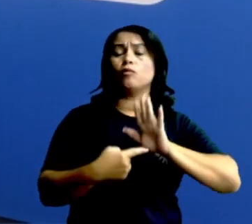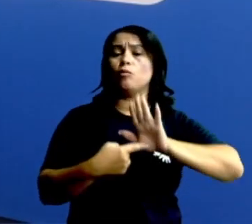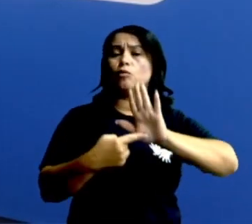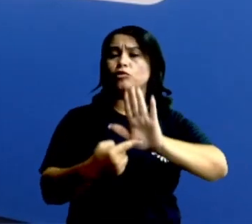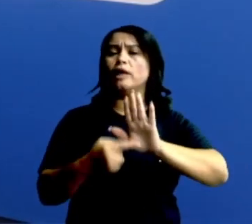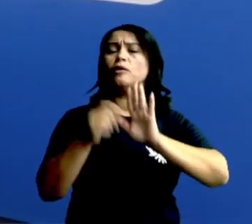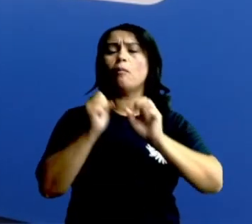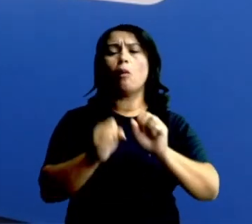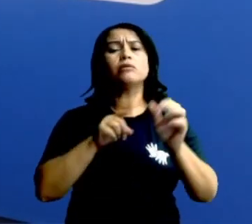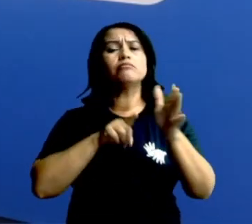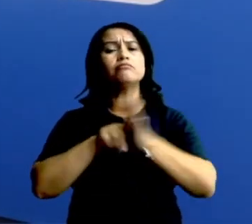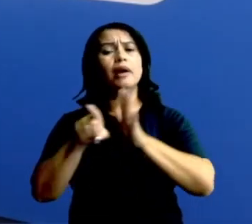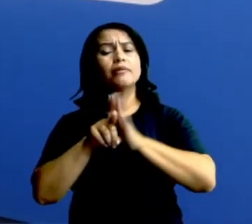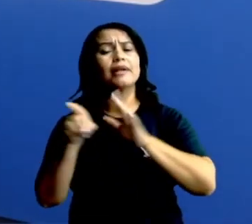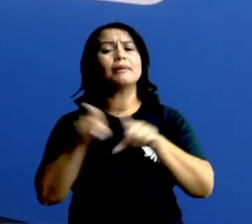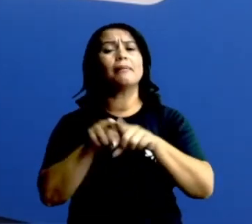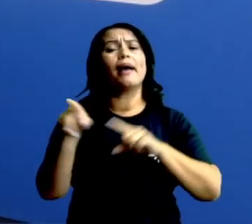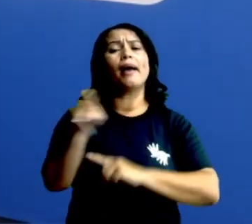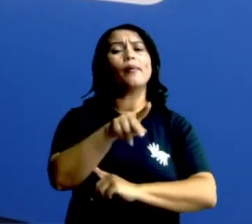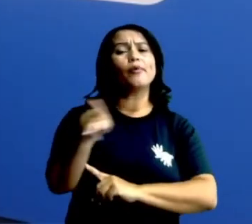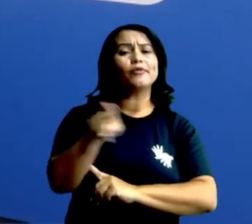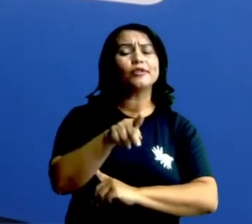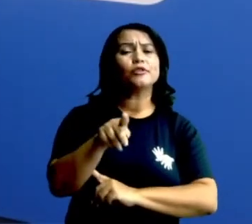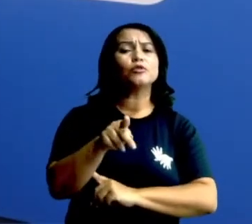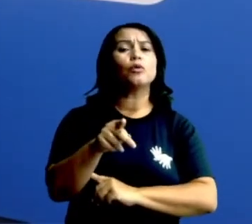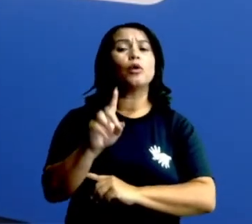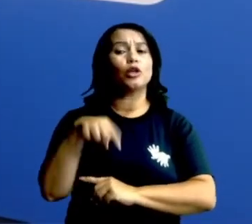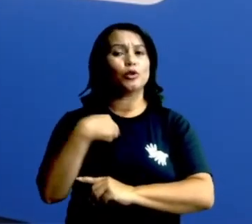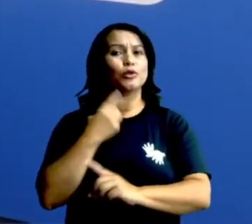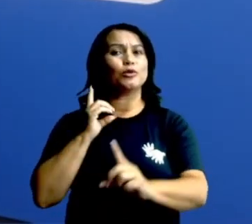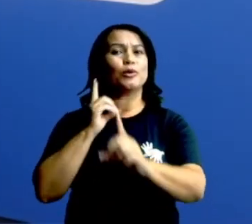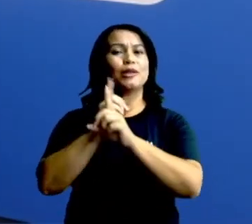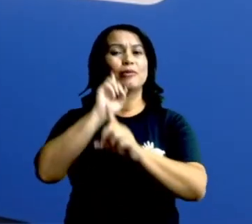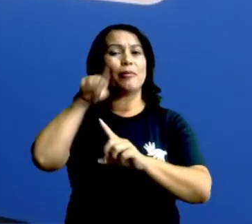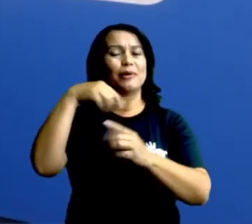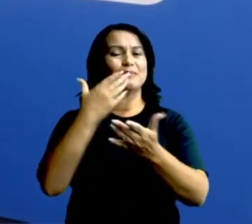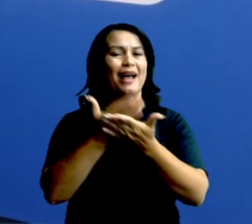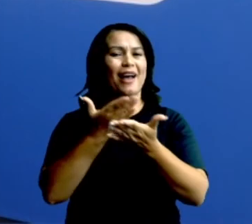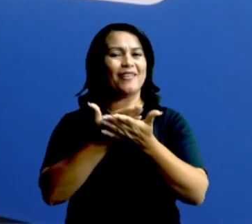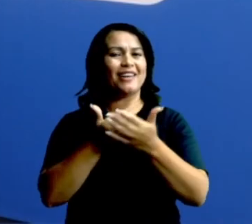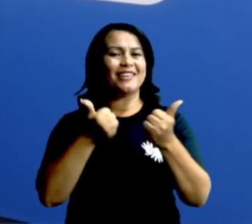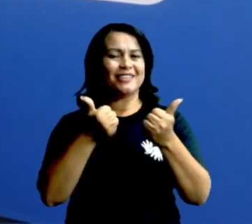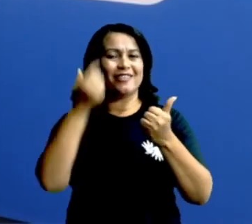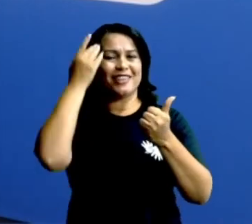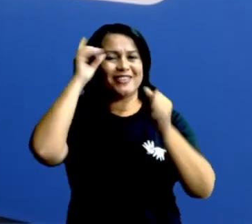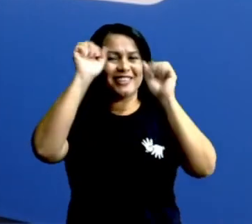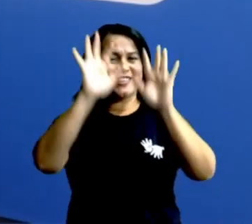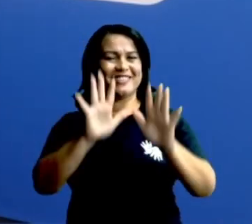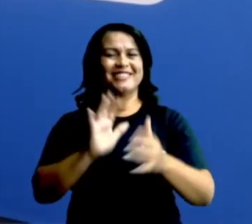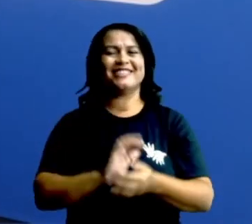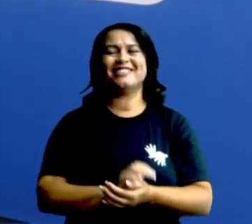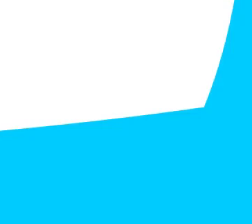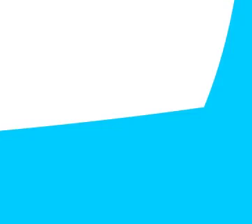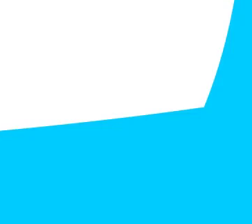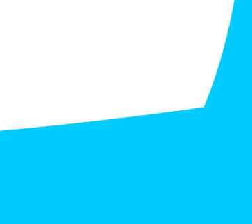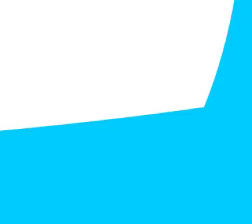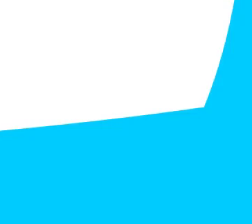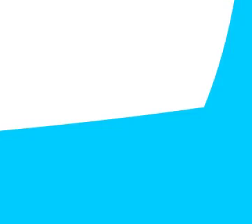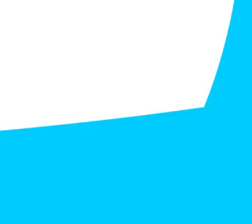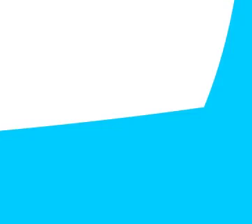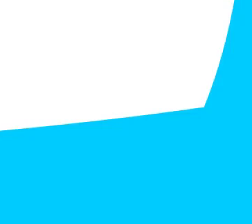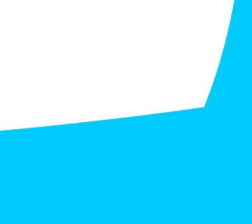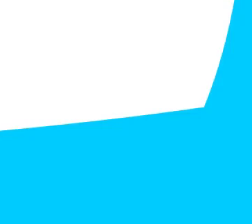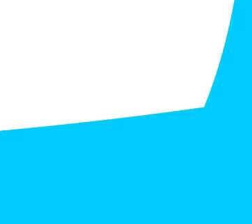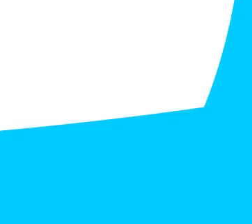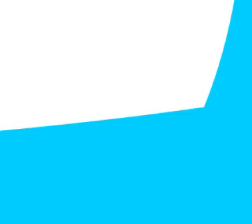trazido, levem essa dúvida até o seu professor e nós nos encontramos na nossa próxima aula. Fiquem com Deus!